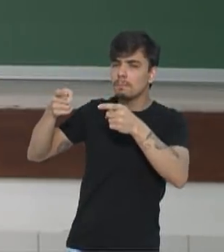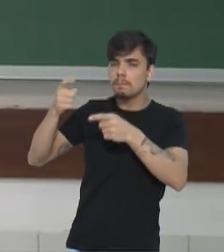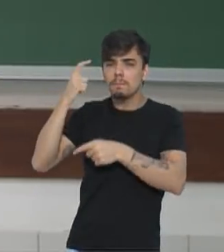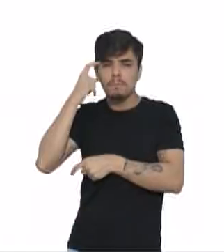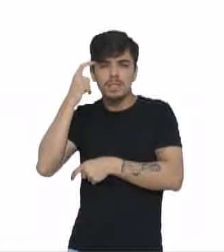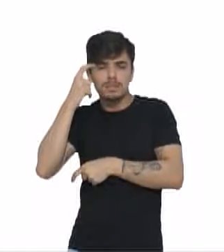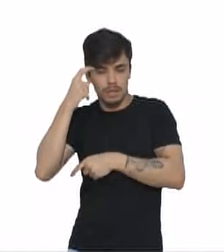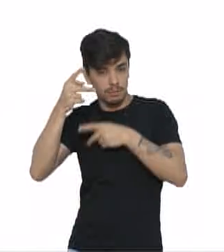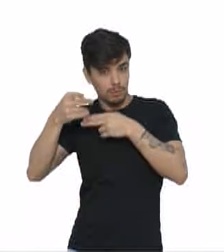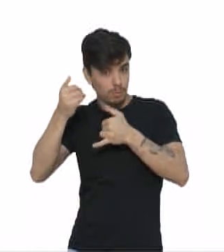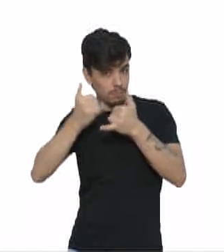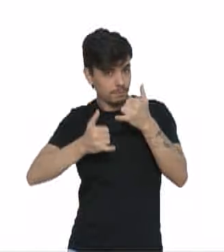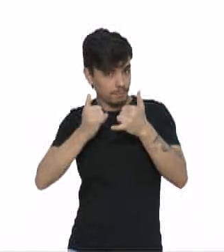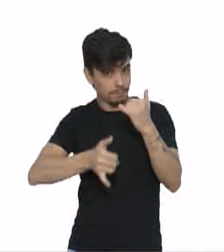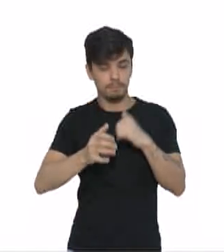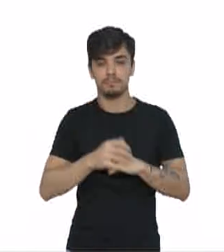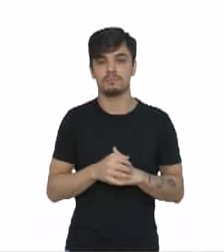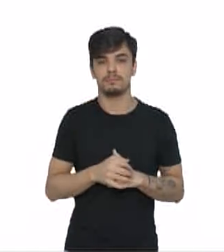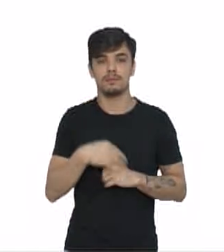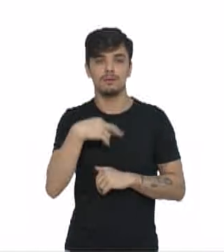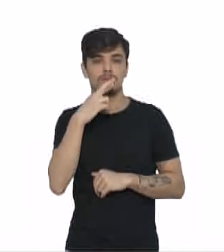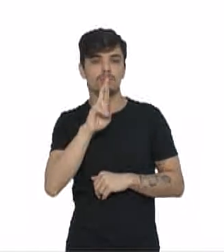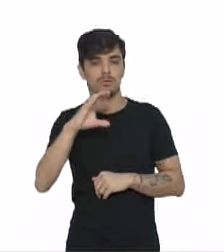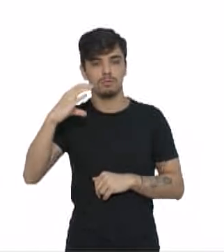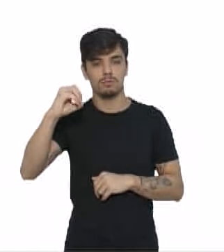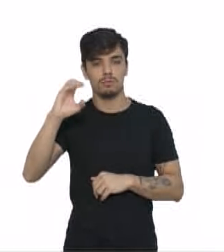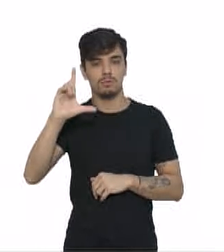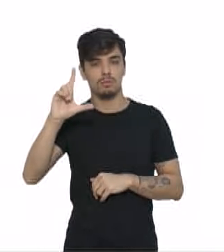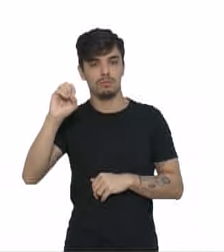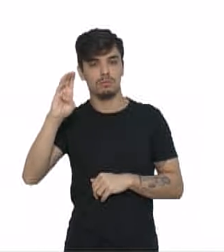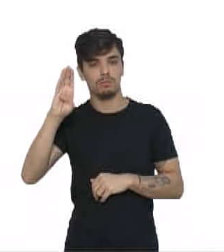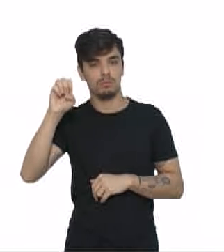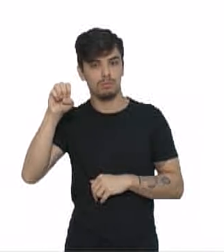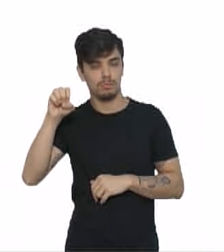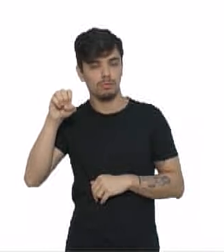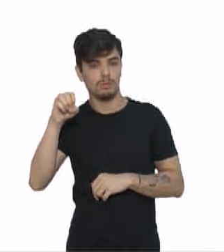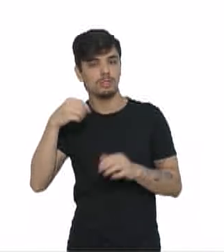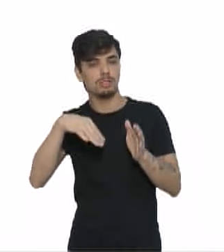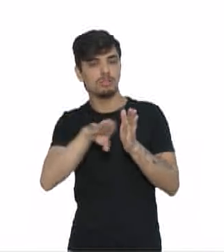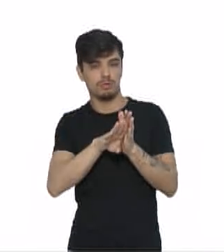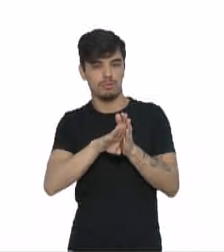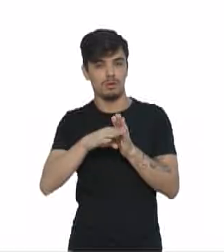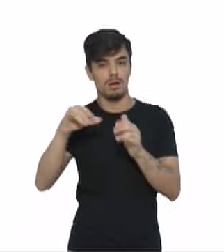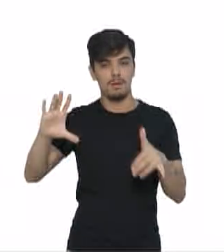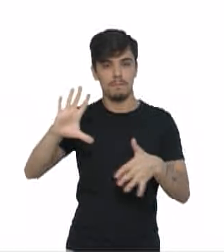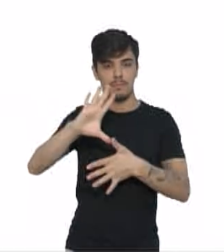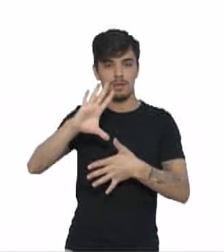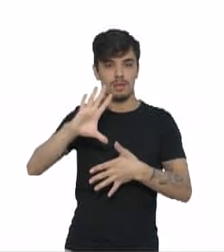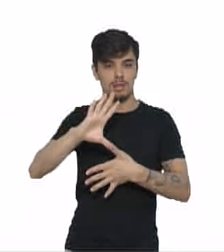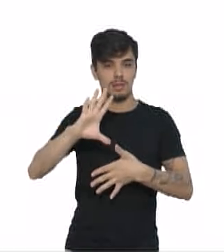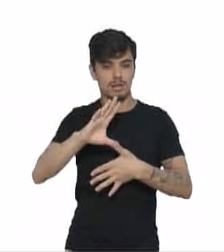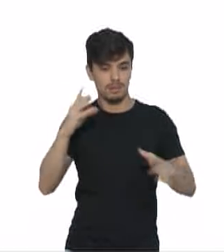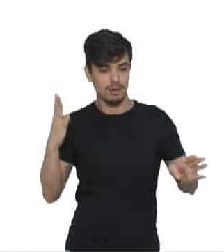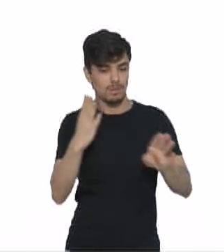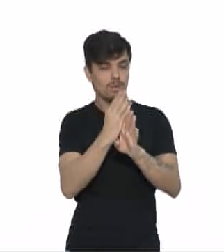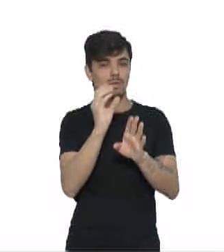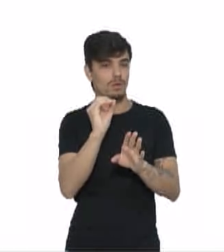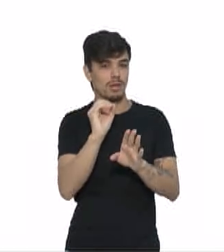parecida. E eu respondo para vocês que Colombo, em 1492, chegou à América acreditando ter encontrado as